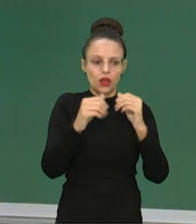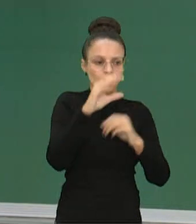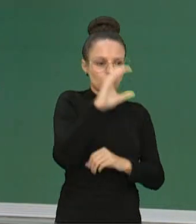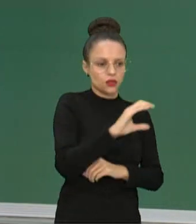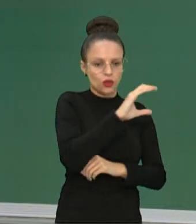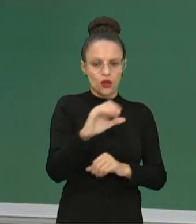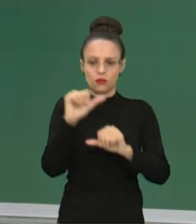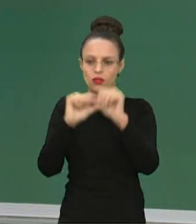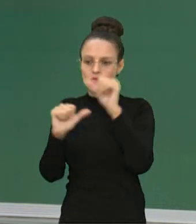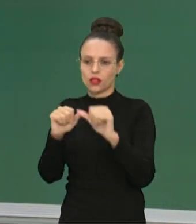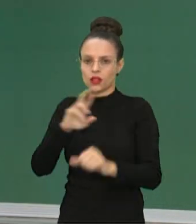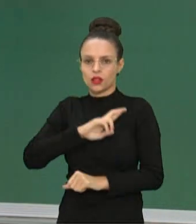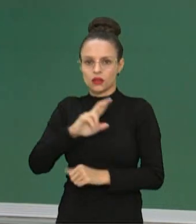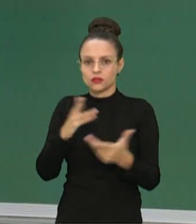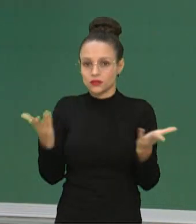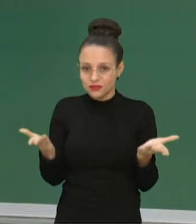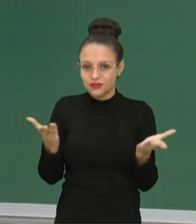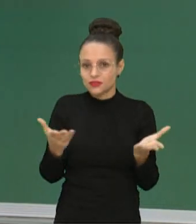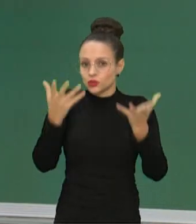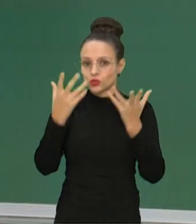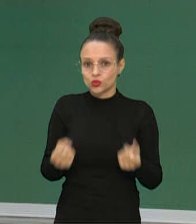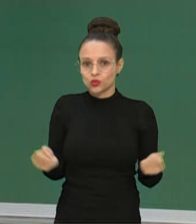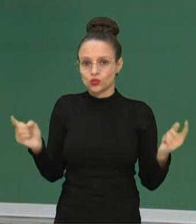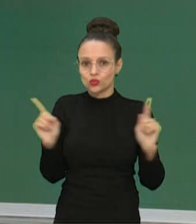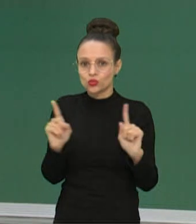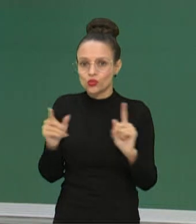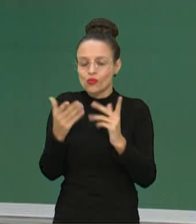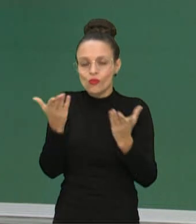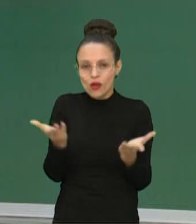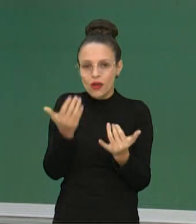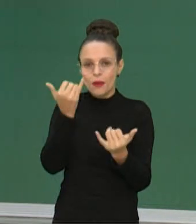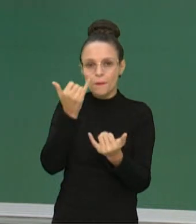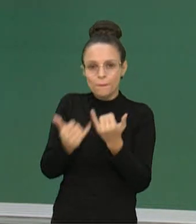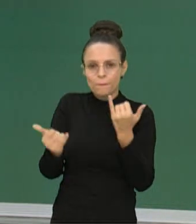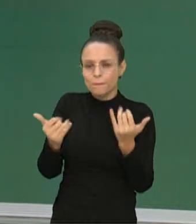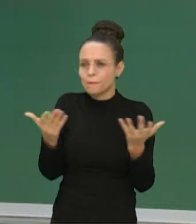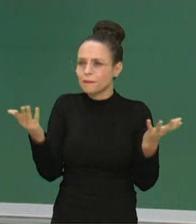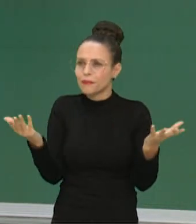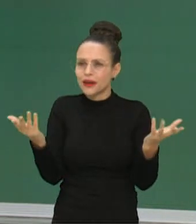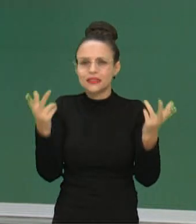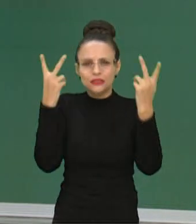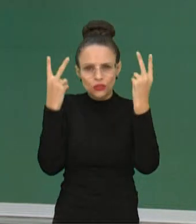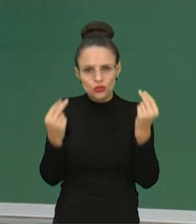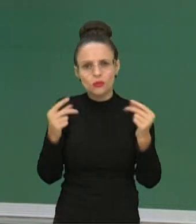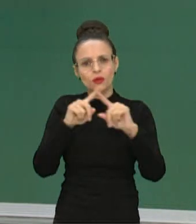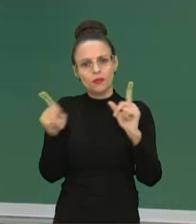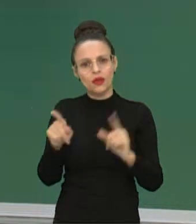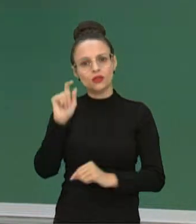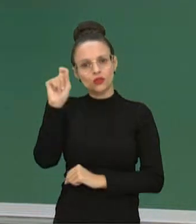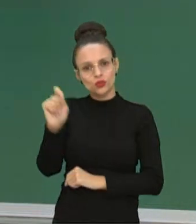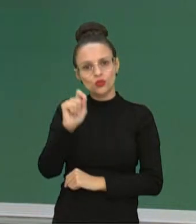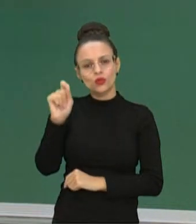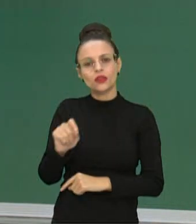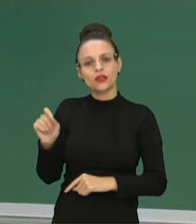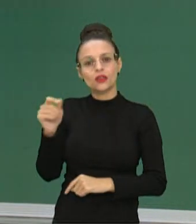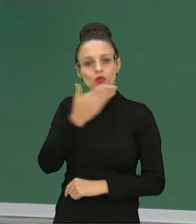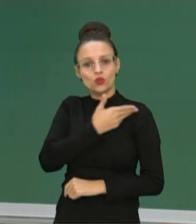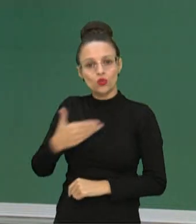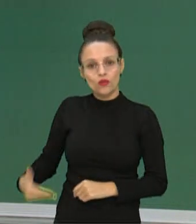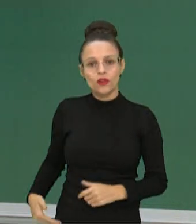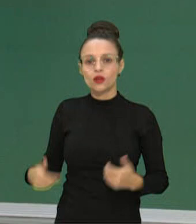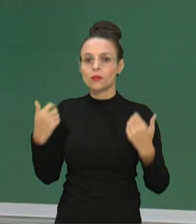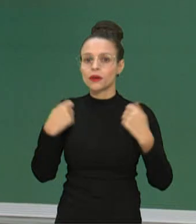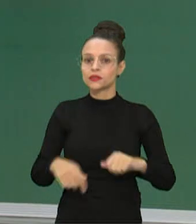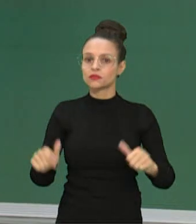ser católico. Isso é inaceitável, parece que é algo banal, mas o Estado, nesse ponto, precisa ser